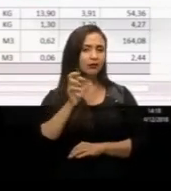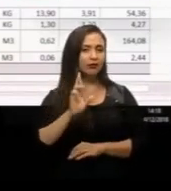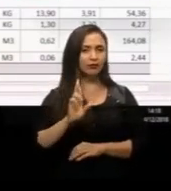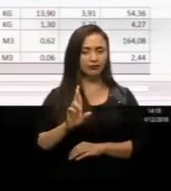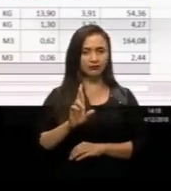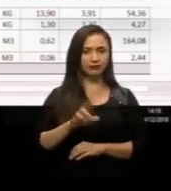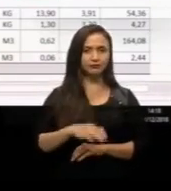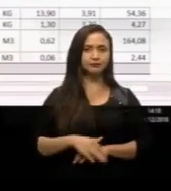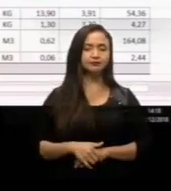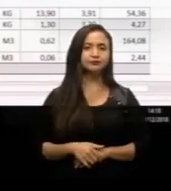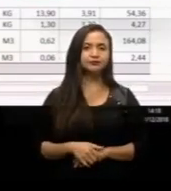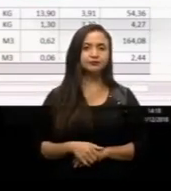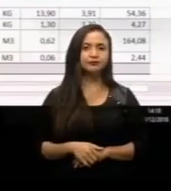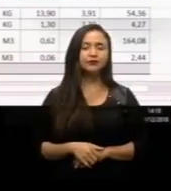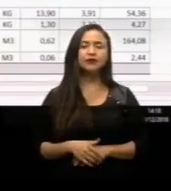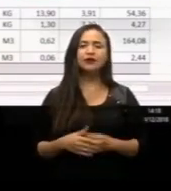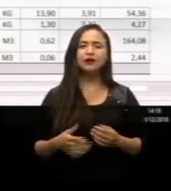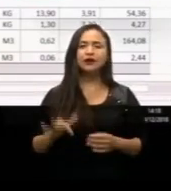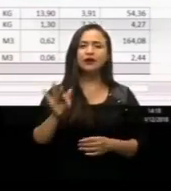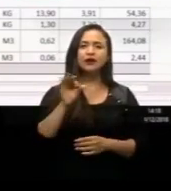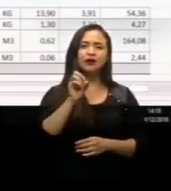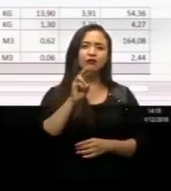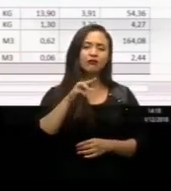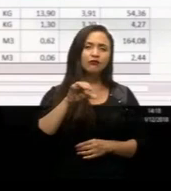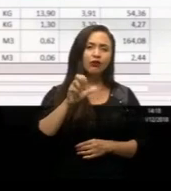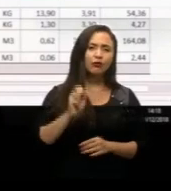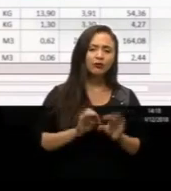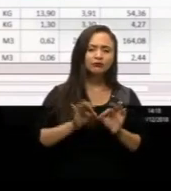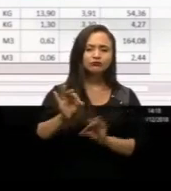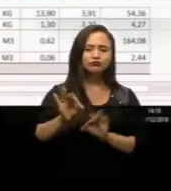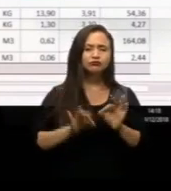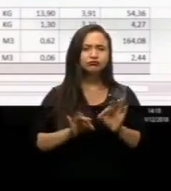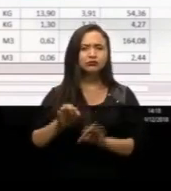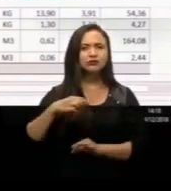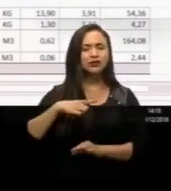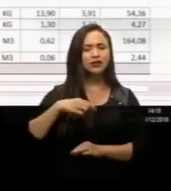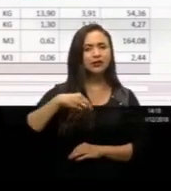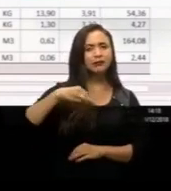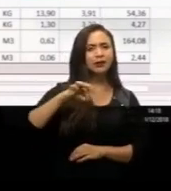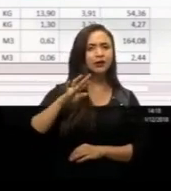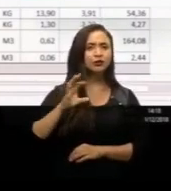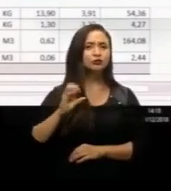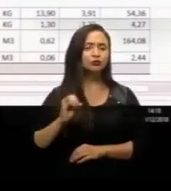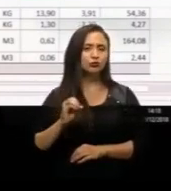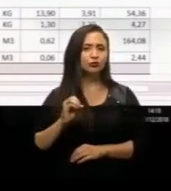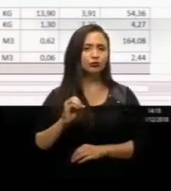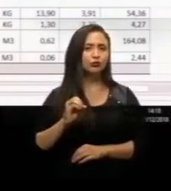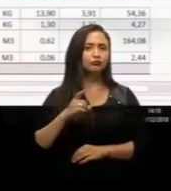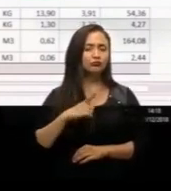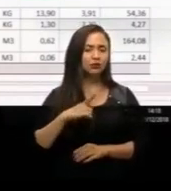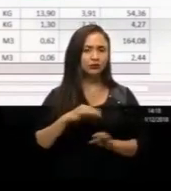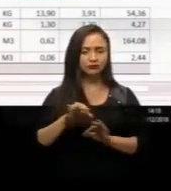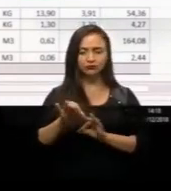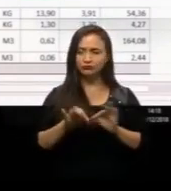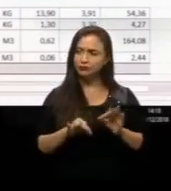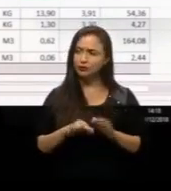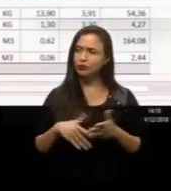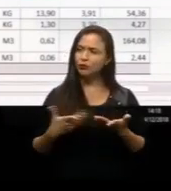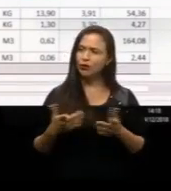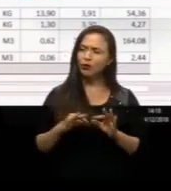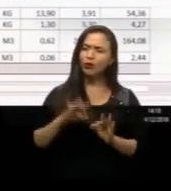certo? A forma, ela é medida em metro quadrado. Tudo isso aqui, qual que é a altura do meu